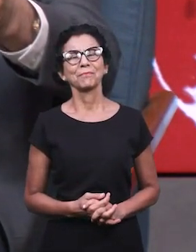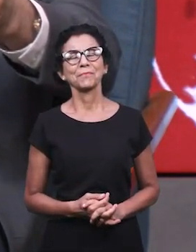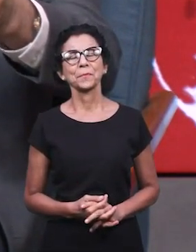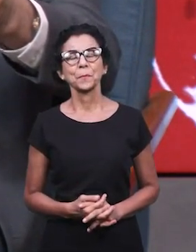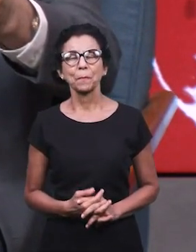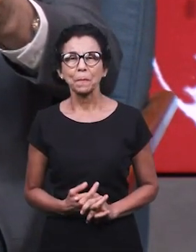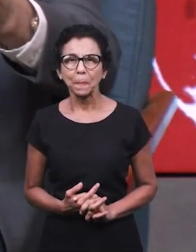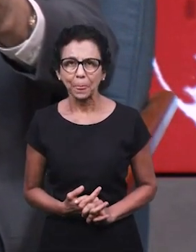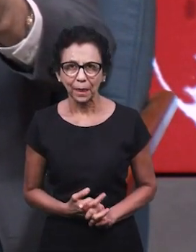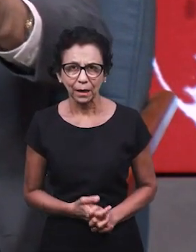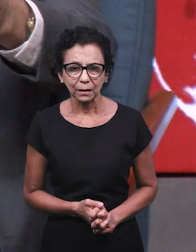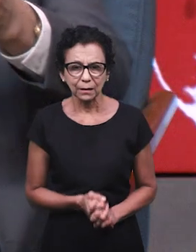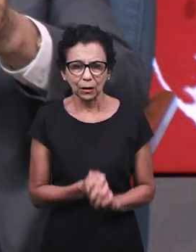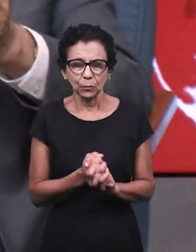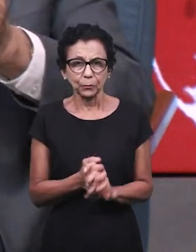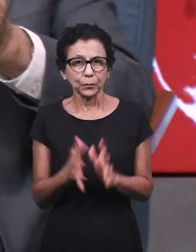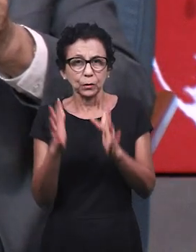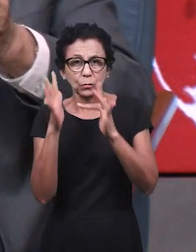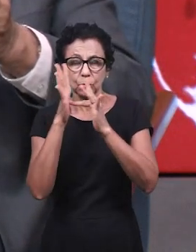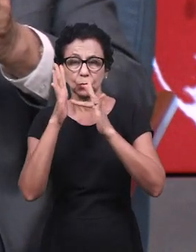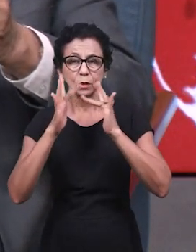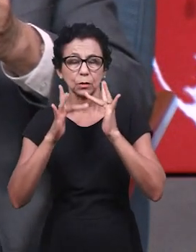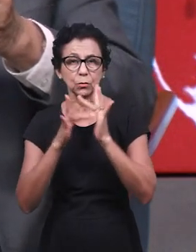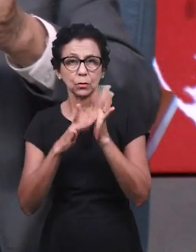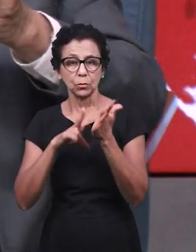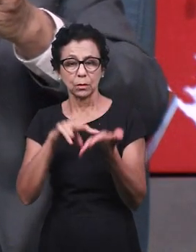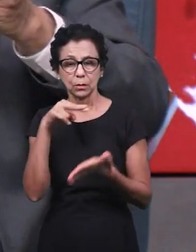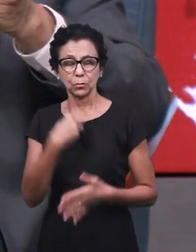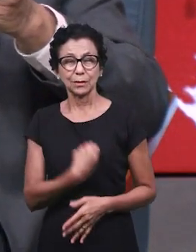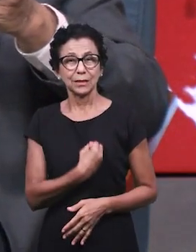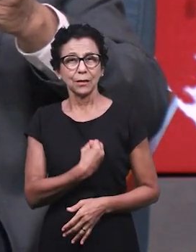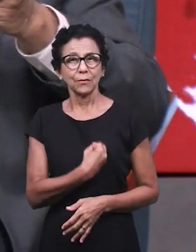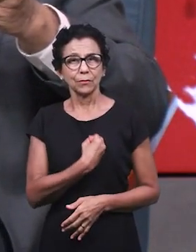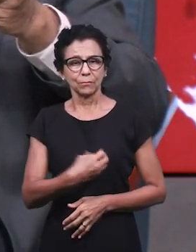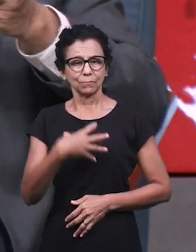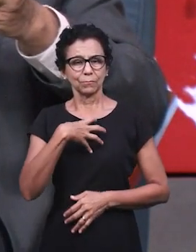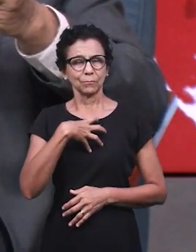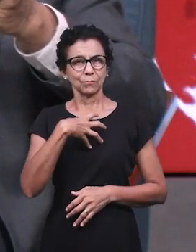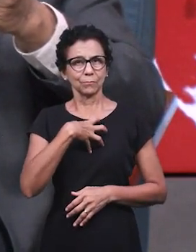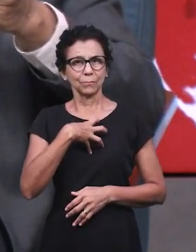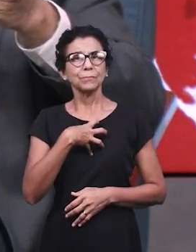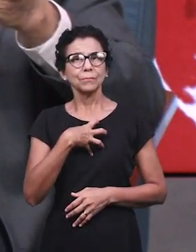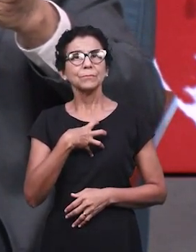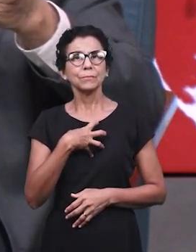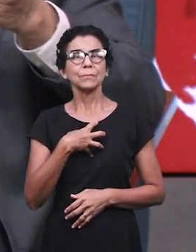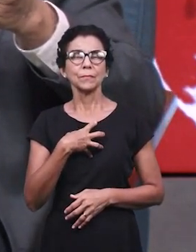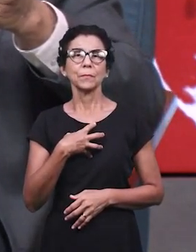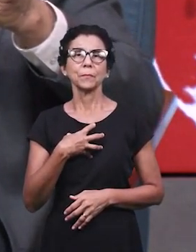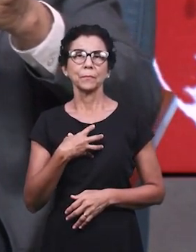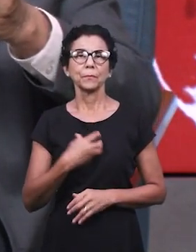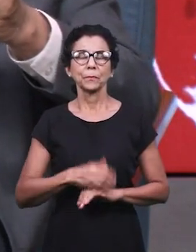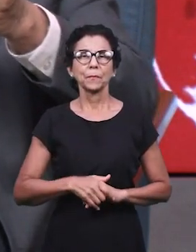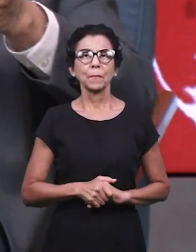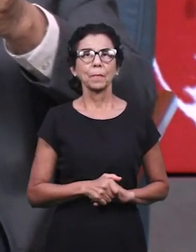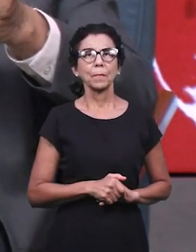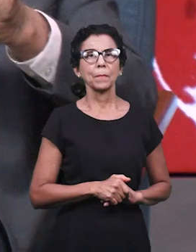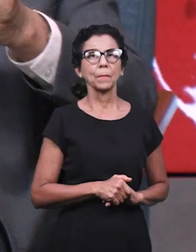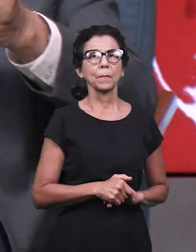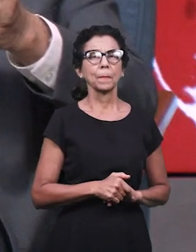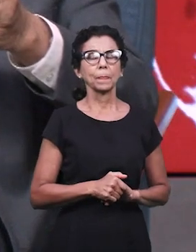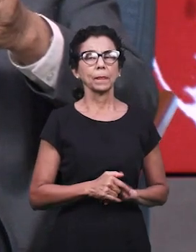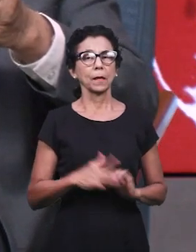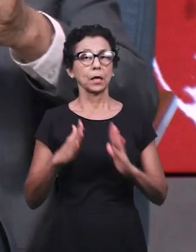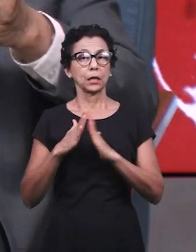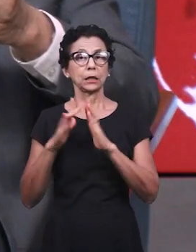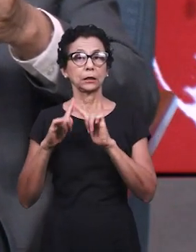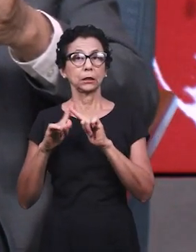ele identifica Jesus vivo, porque o ministério da igreja fiel e